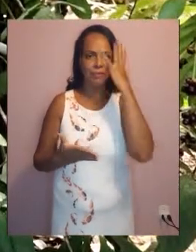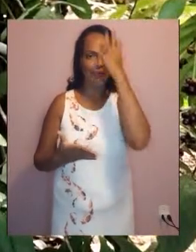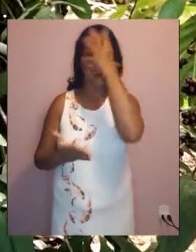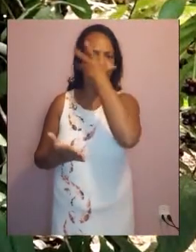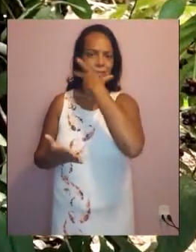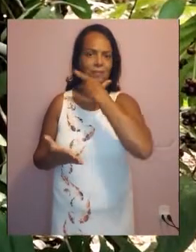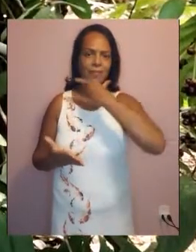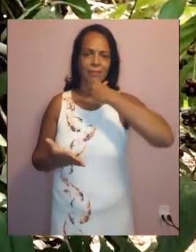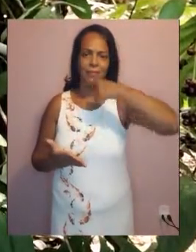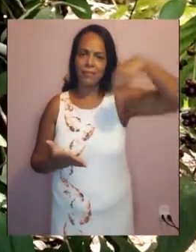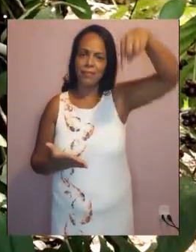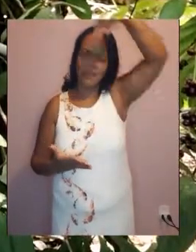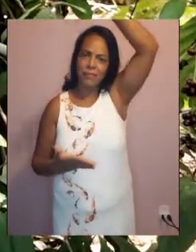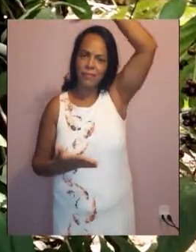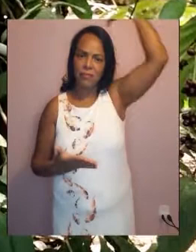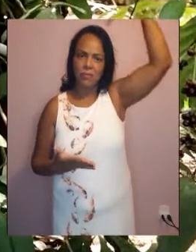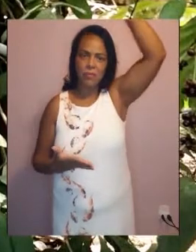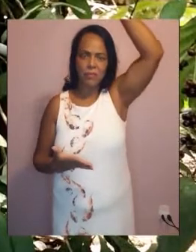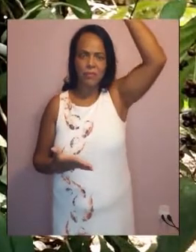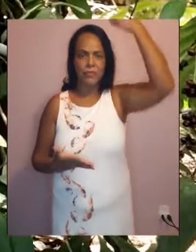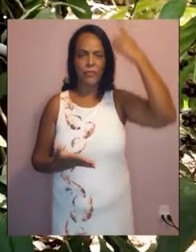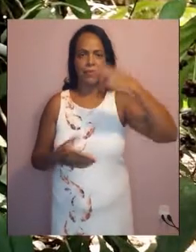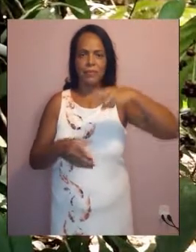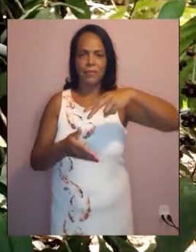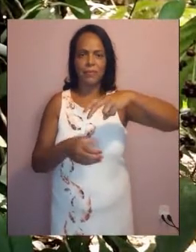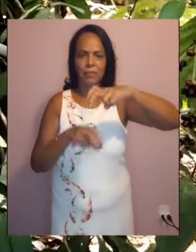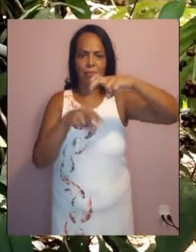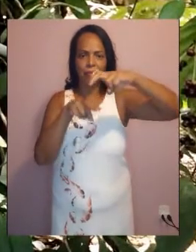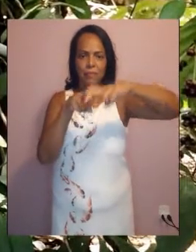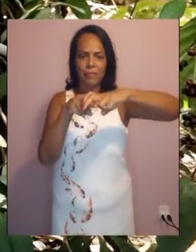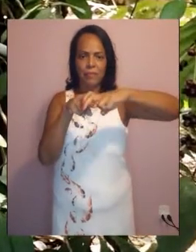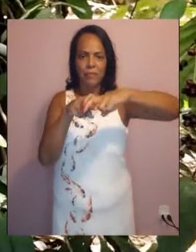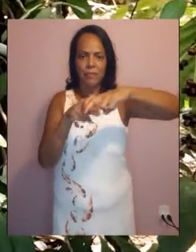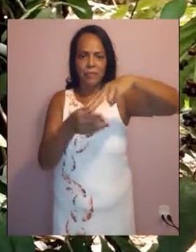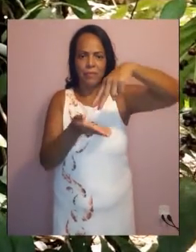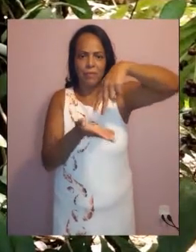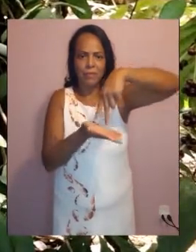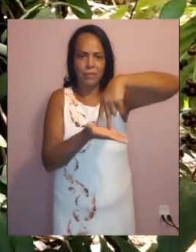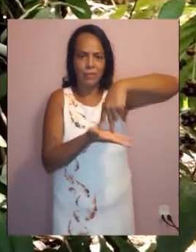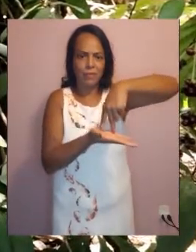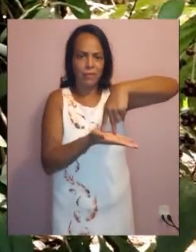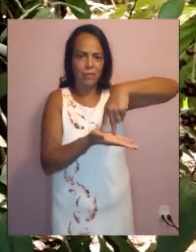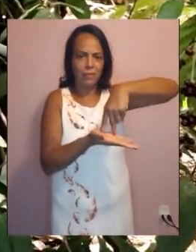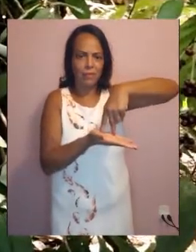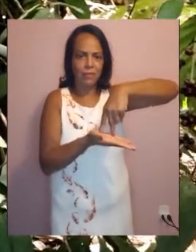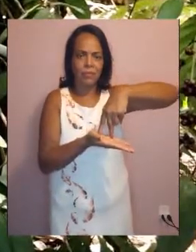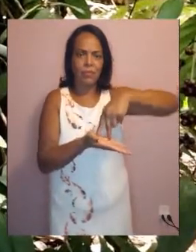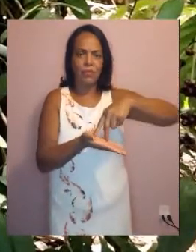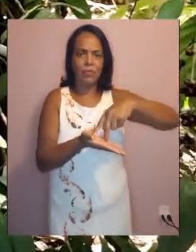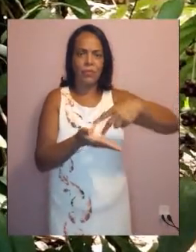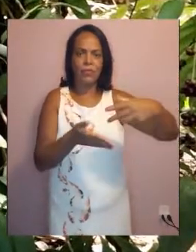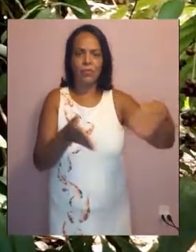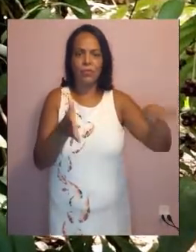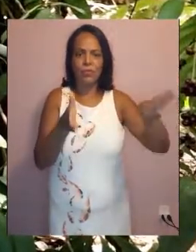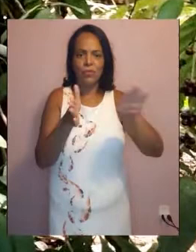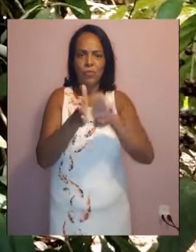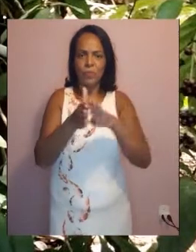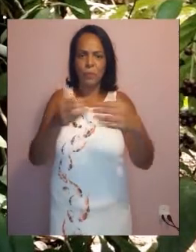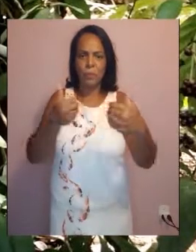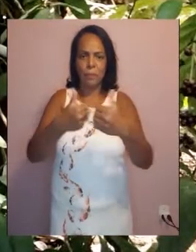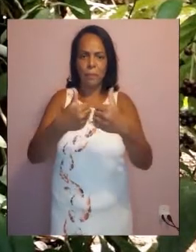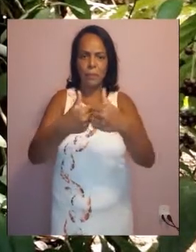trono, dele se aproximou. Sou eu que me chamo Clara, assim